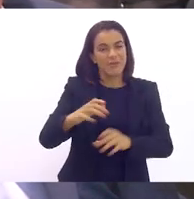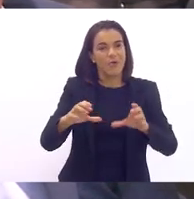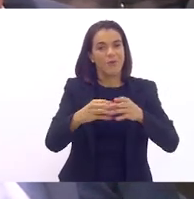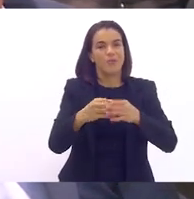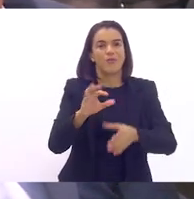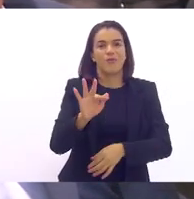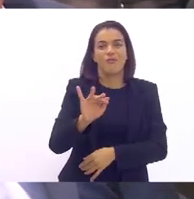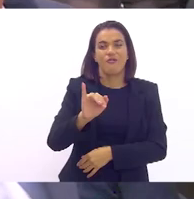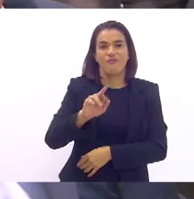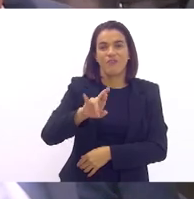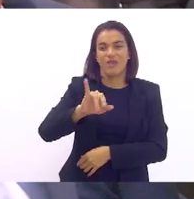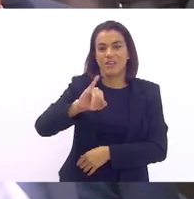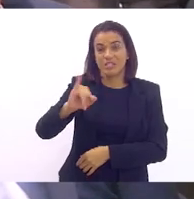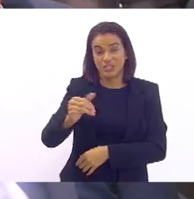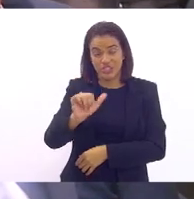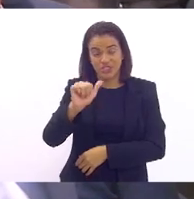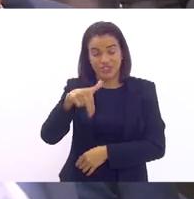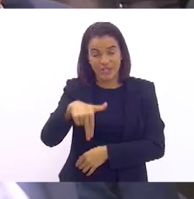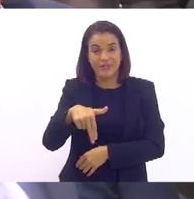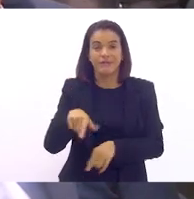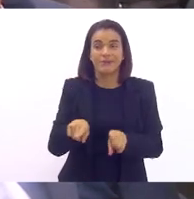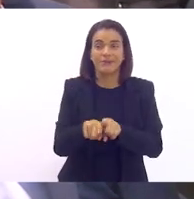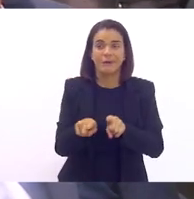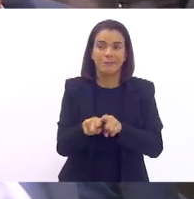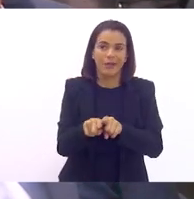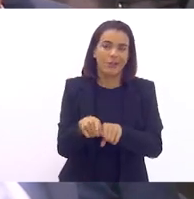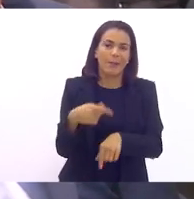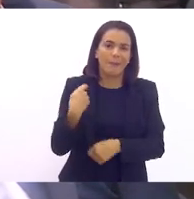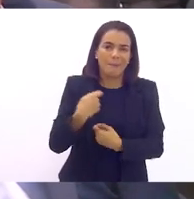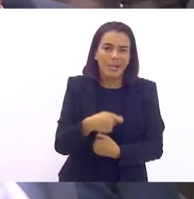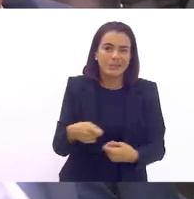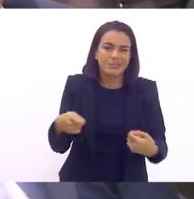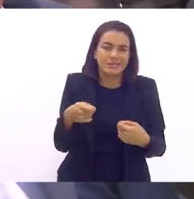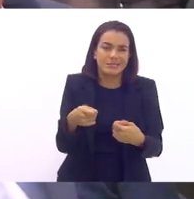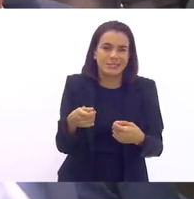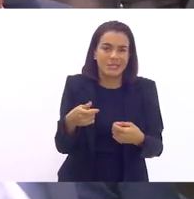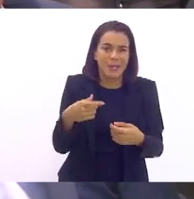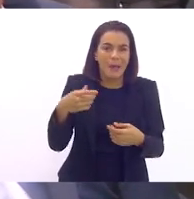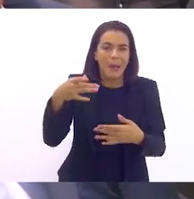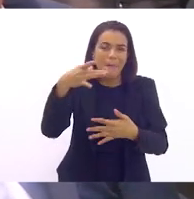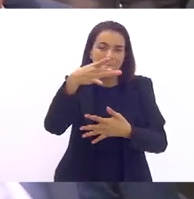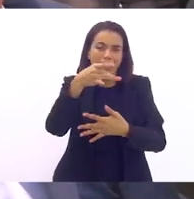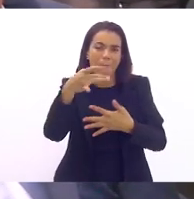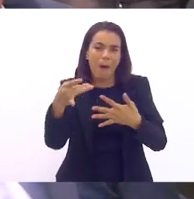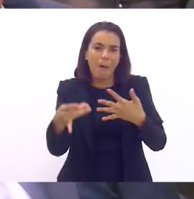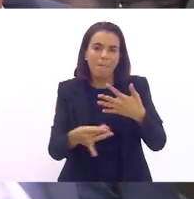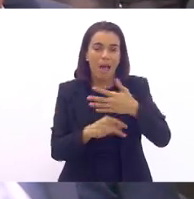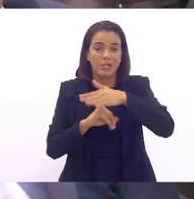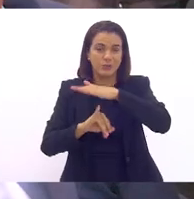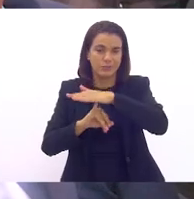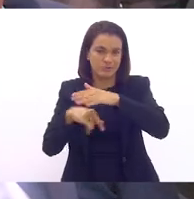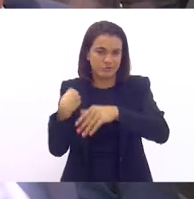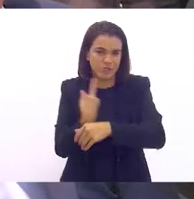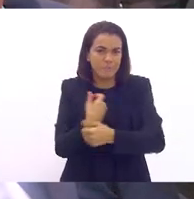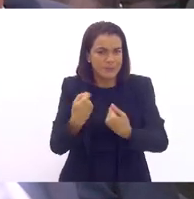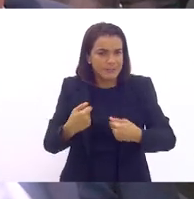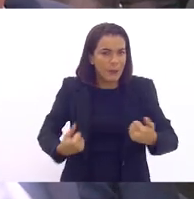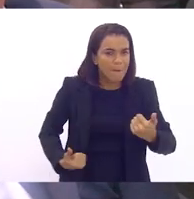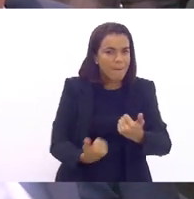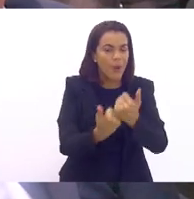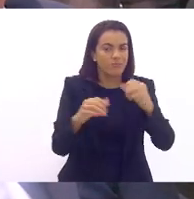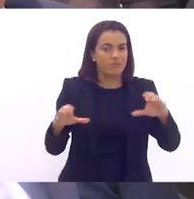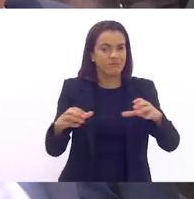exatamente o tipo de assunto que não precisamos ter todos os Logos institucionais aqui tememos somar os esforços então nos